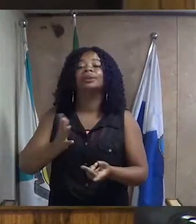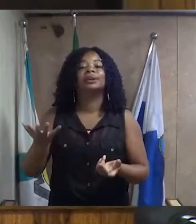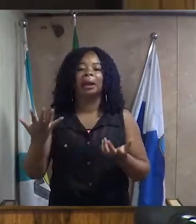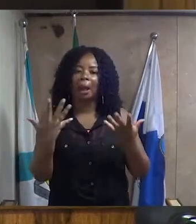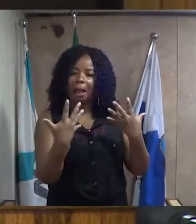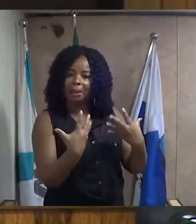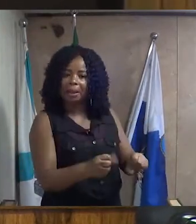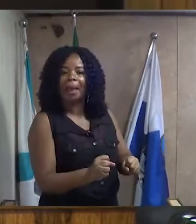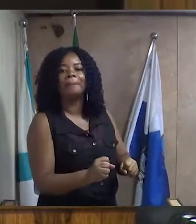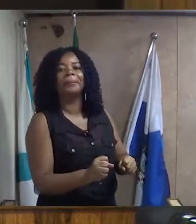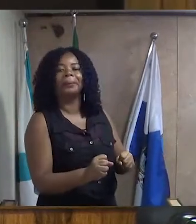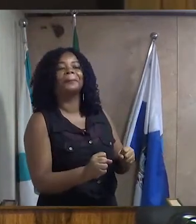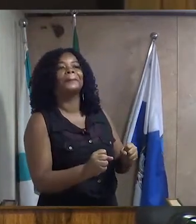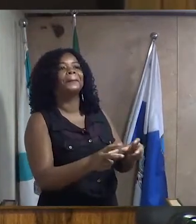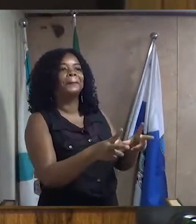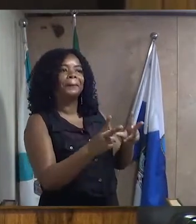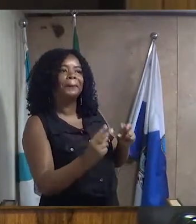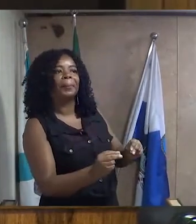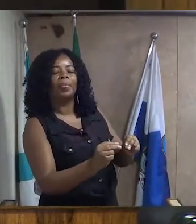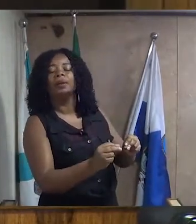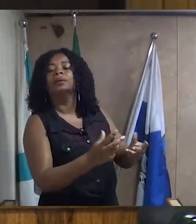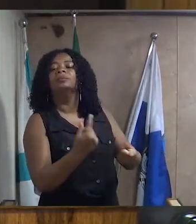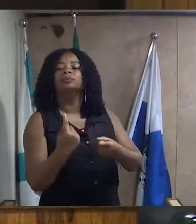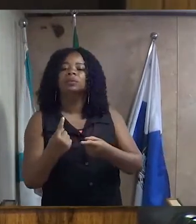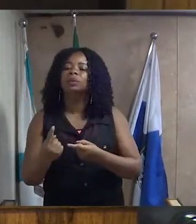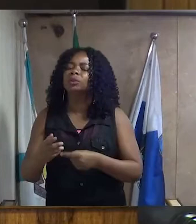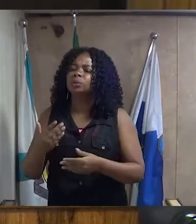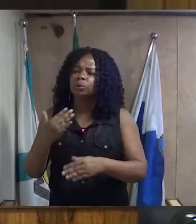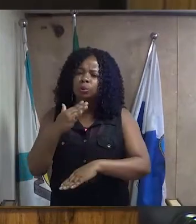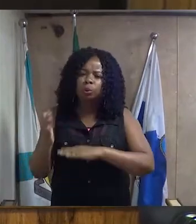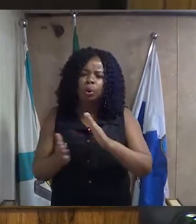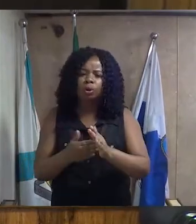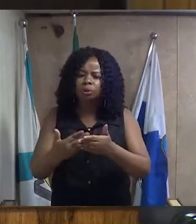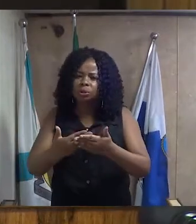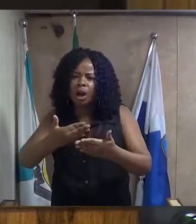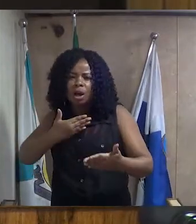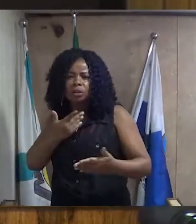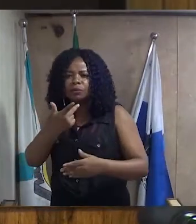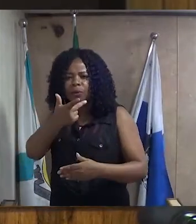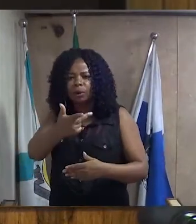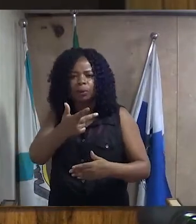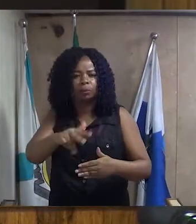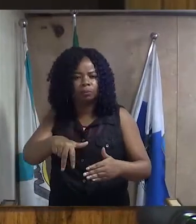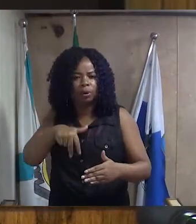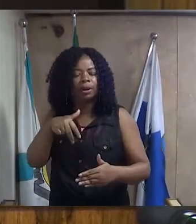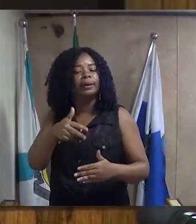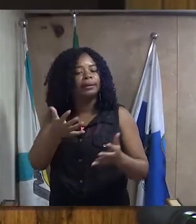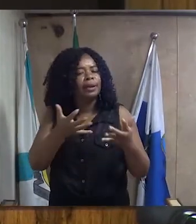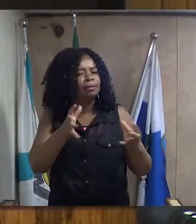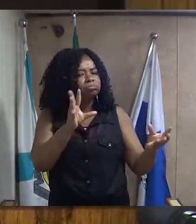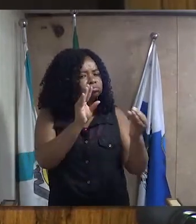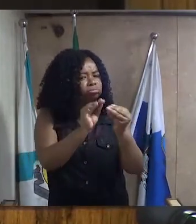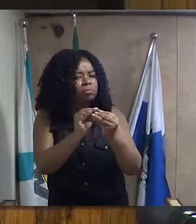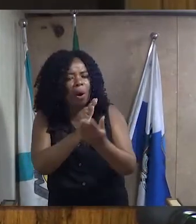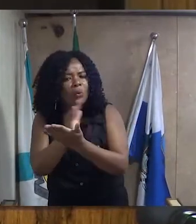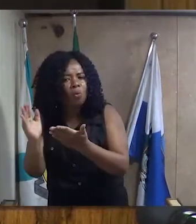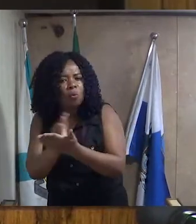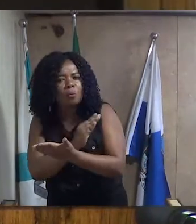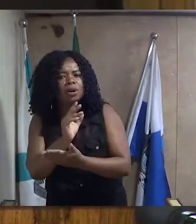me antecederam, mas pego apenas um gancho em algumas falas.